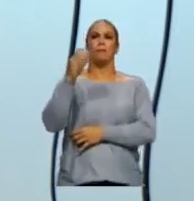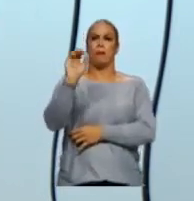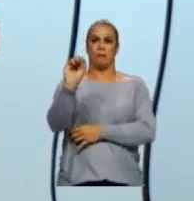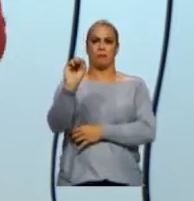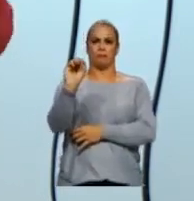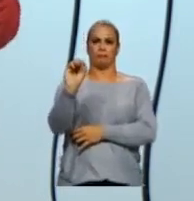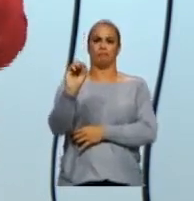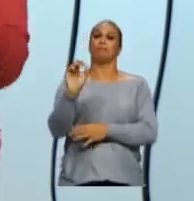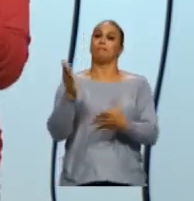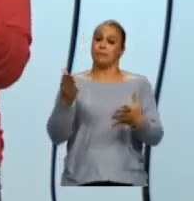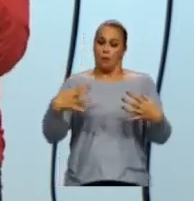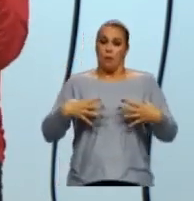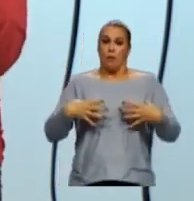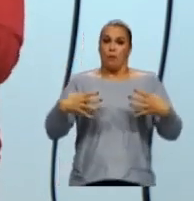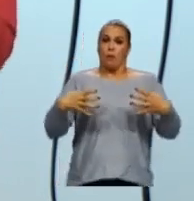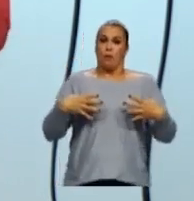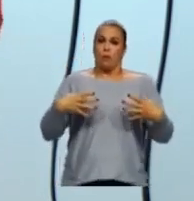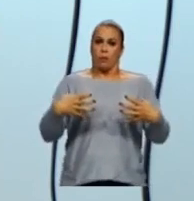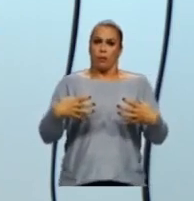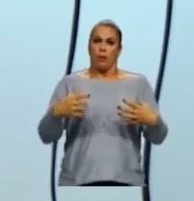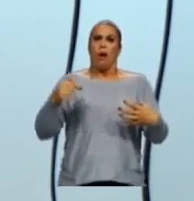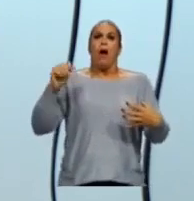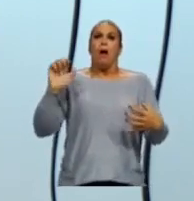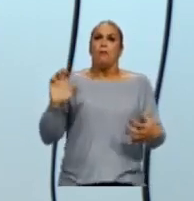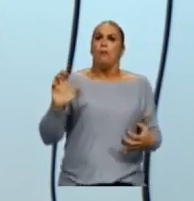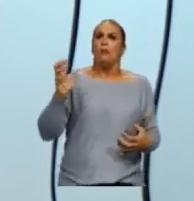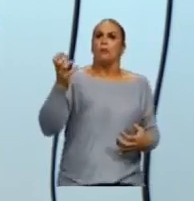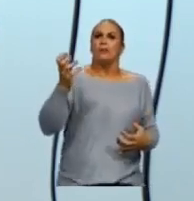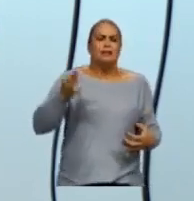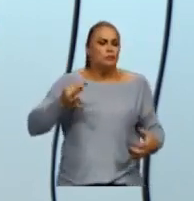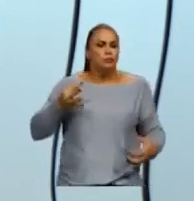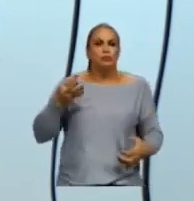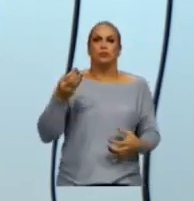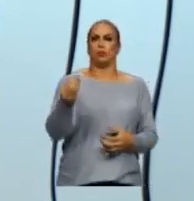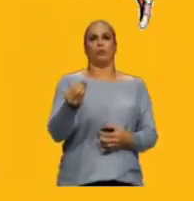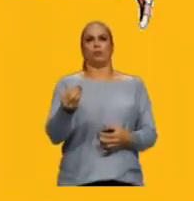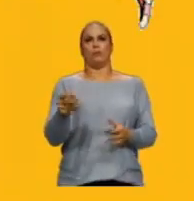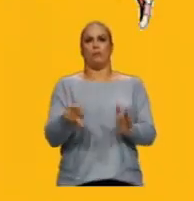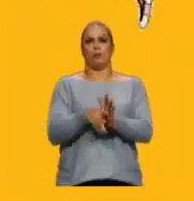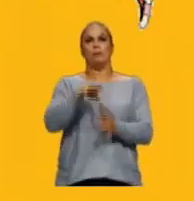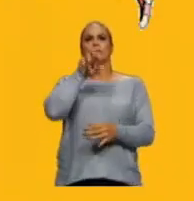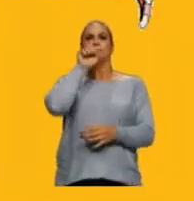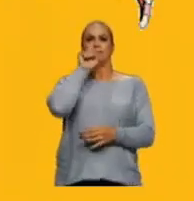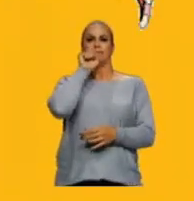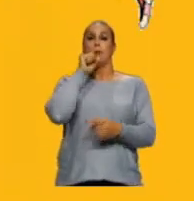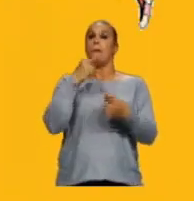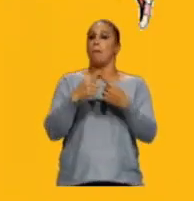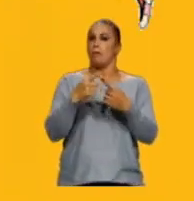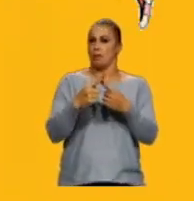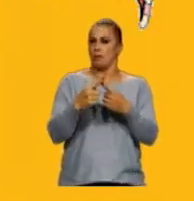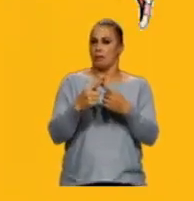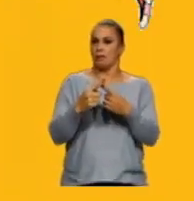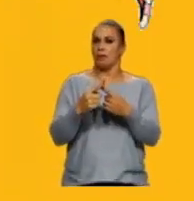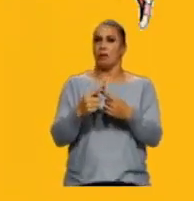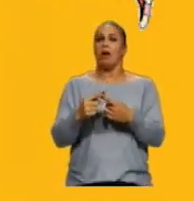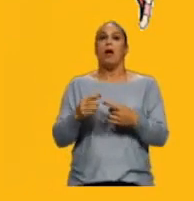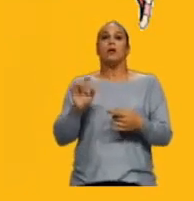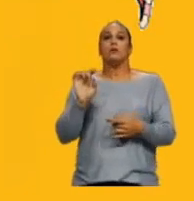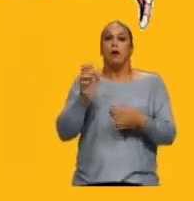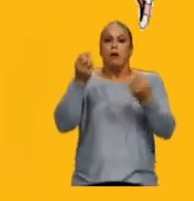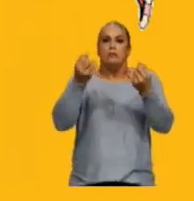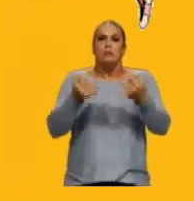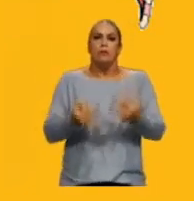nós podemos dizer que é no pulmão que acontece todo o processo de respiração, porque até agora nós falamos do ar, dos